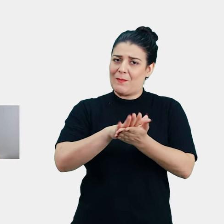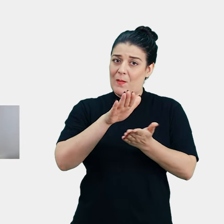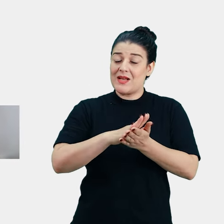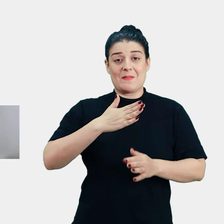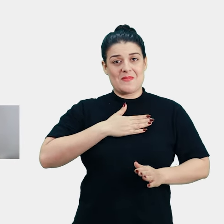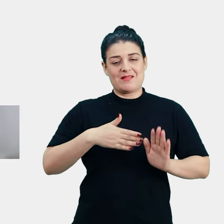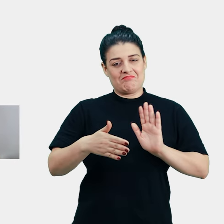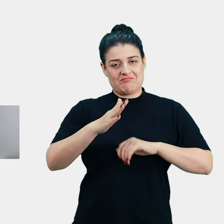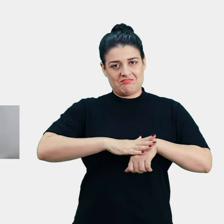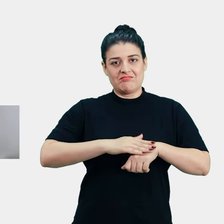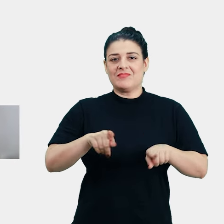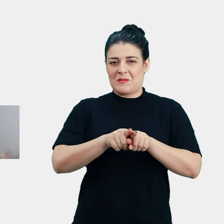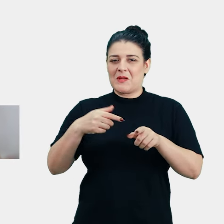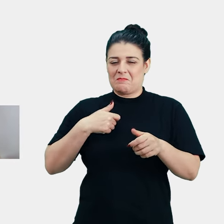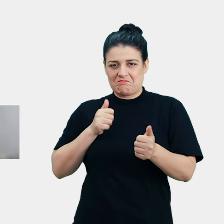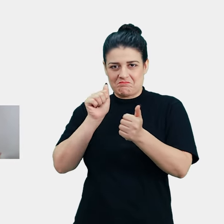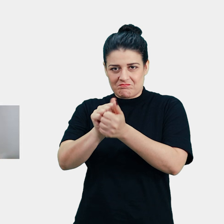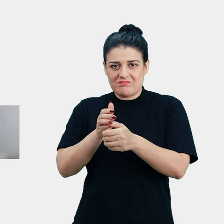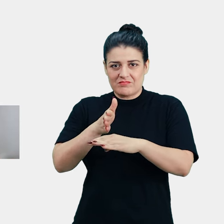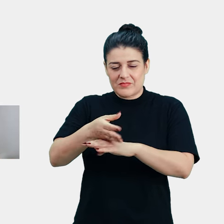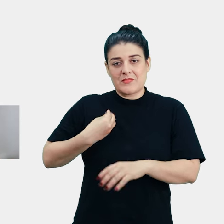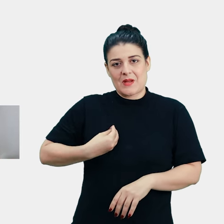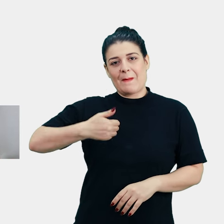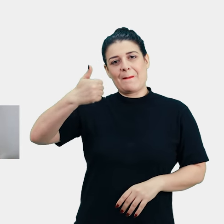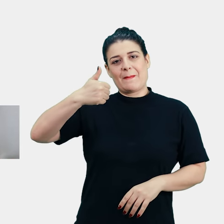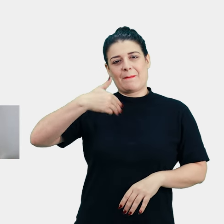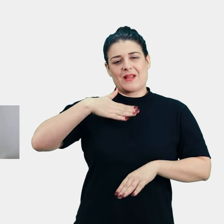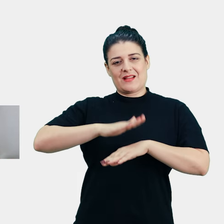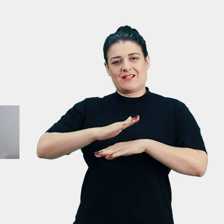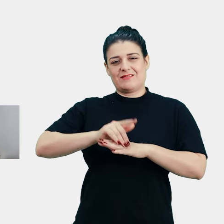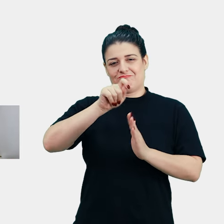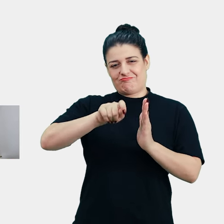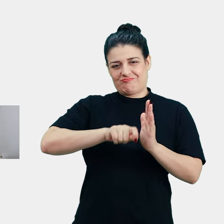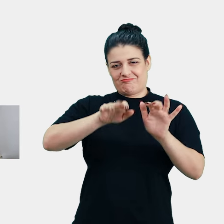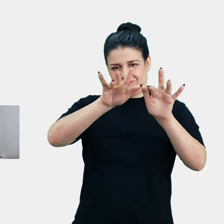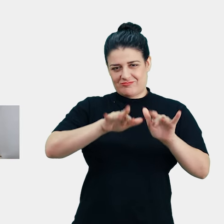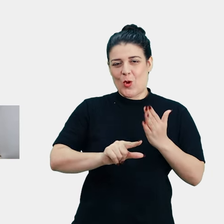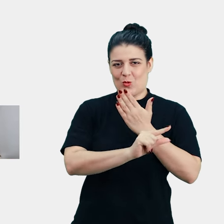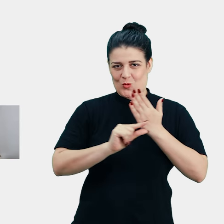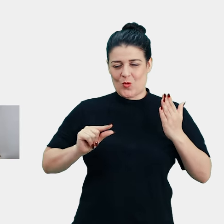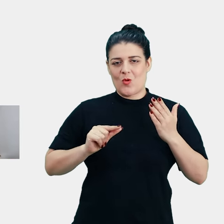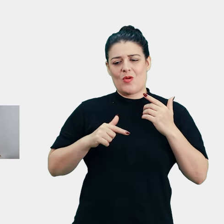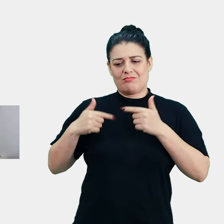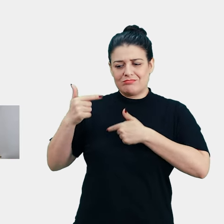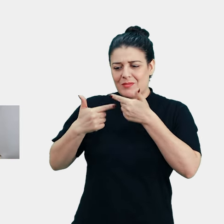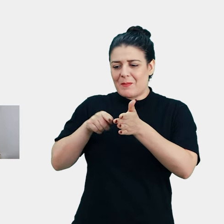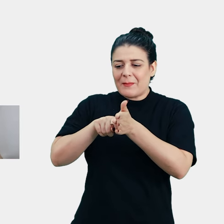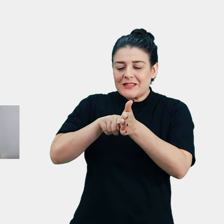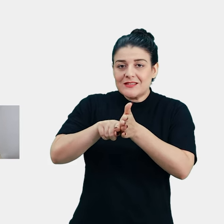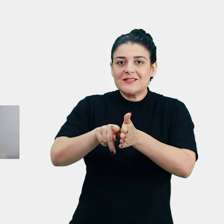minhas também, que eu faço parte, da minha primeira autoria, desde os trabalhos que eu venho desenvolvendo na